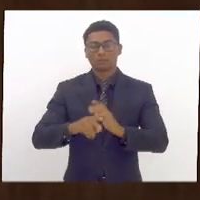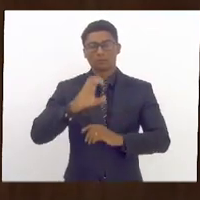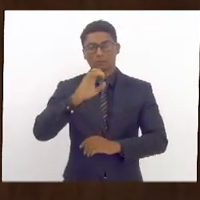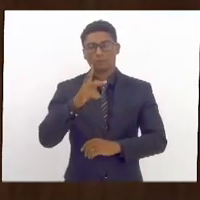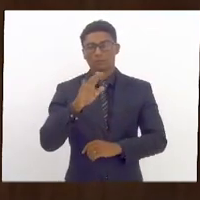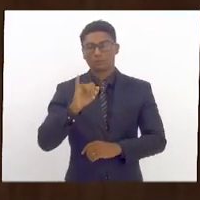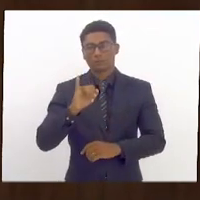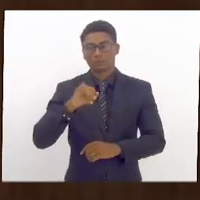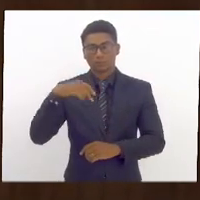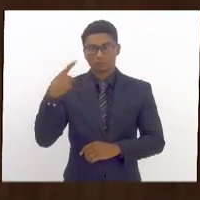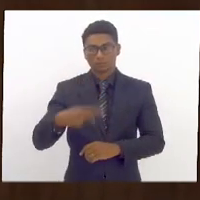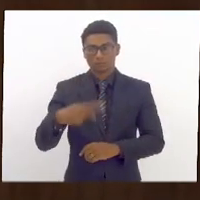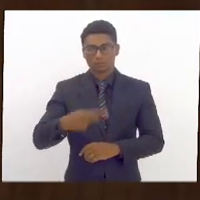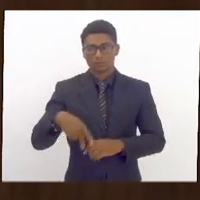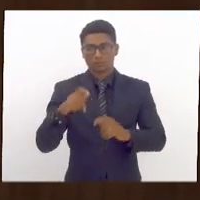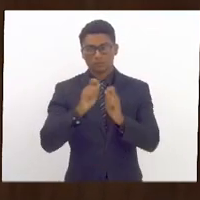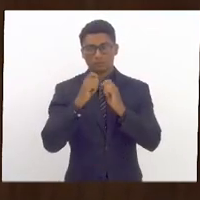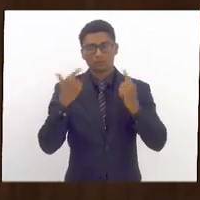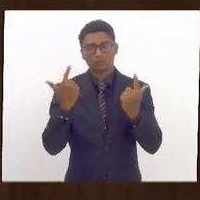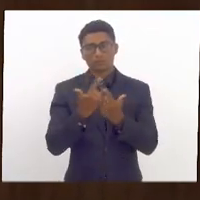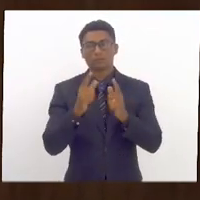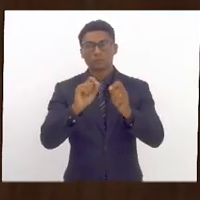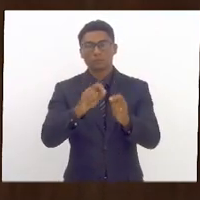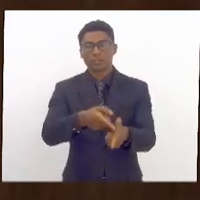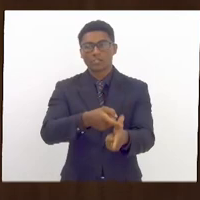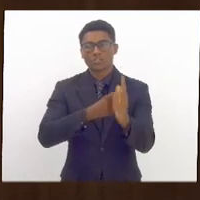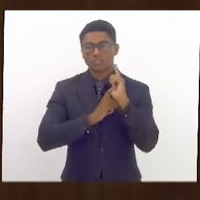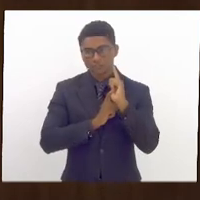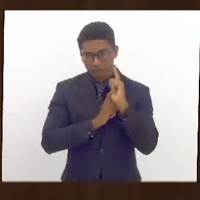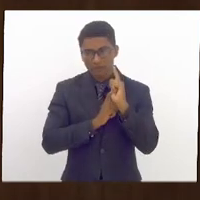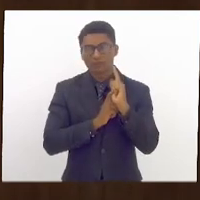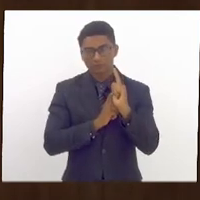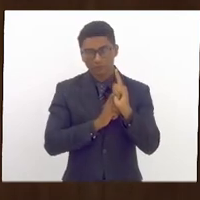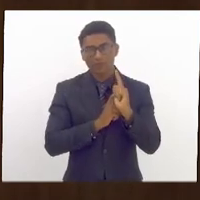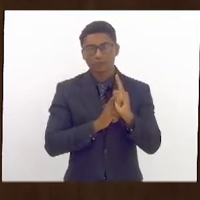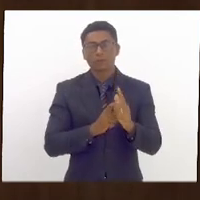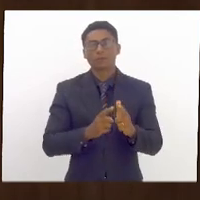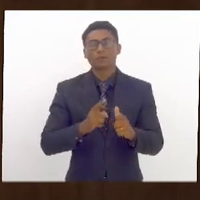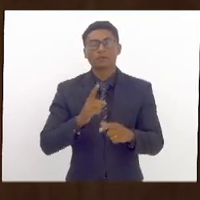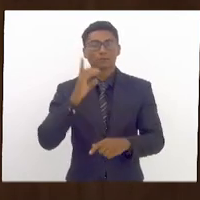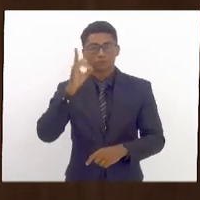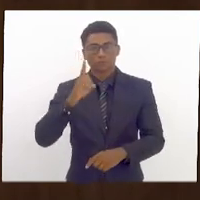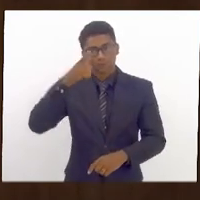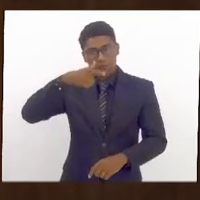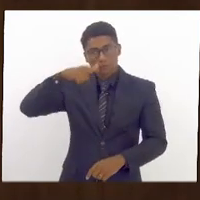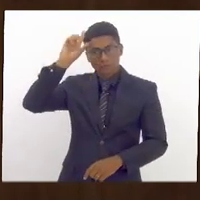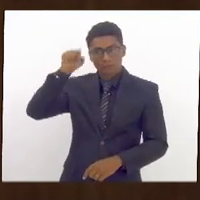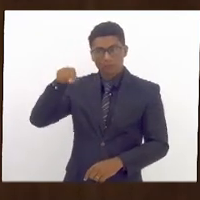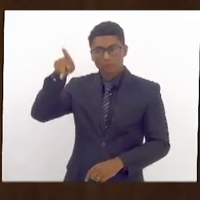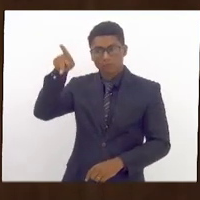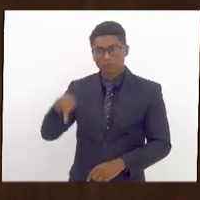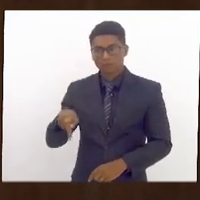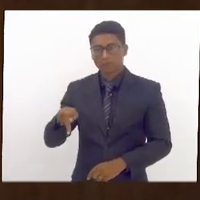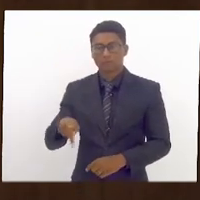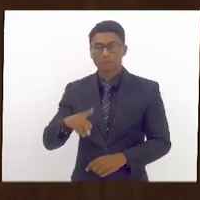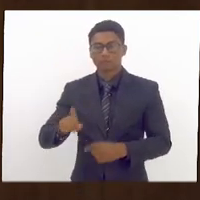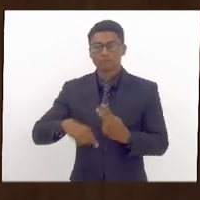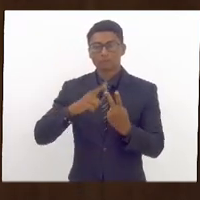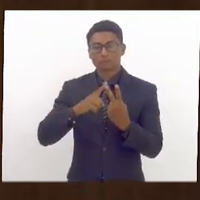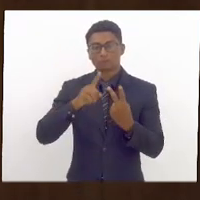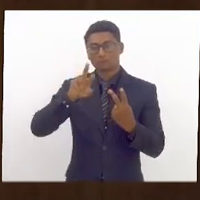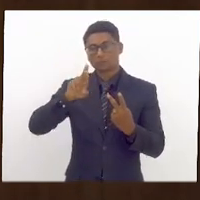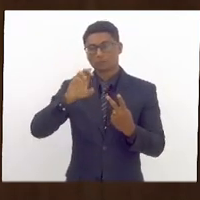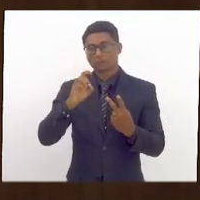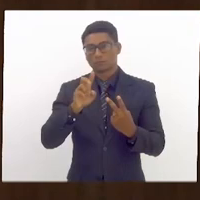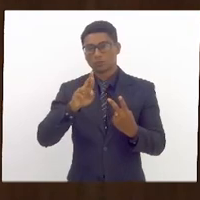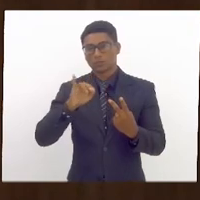na Casa. A CPI da dívida pública, deputado Luiz Paulo presidiu, O Rodrigo Amorim foi relator, fui membro